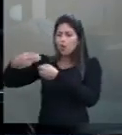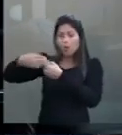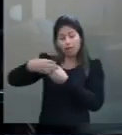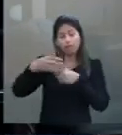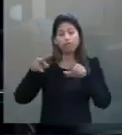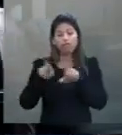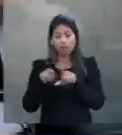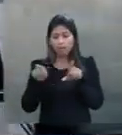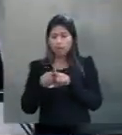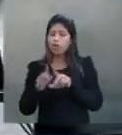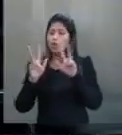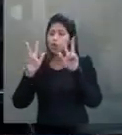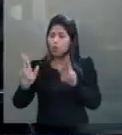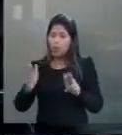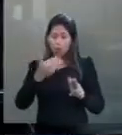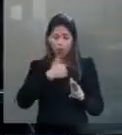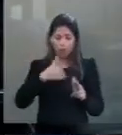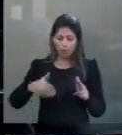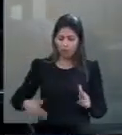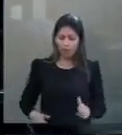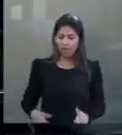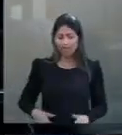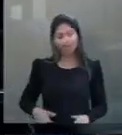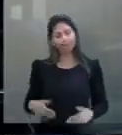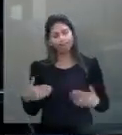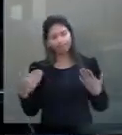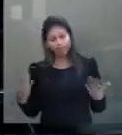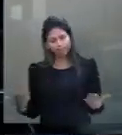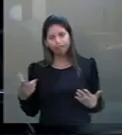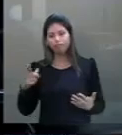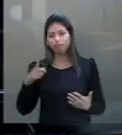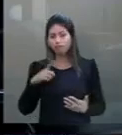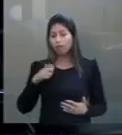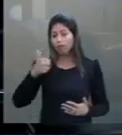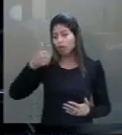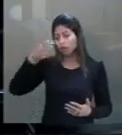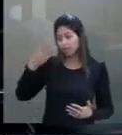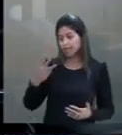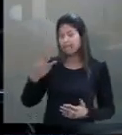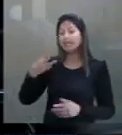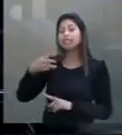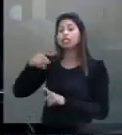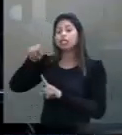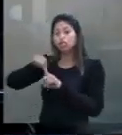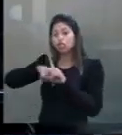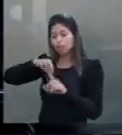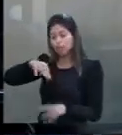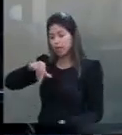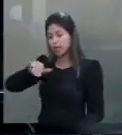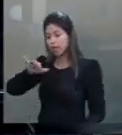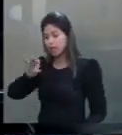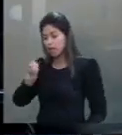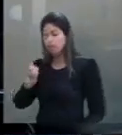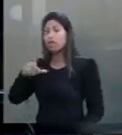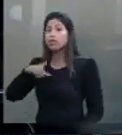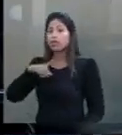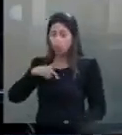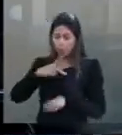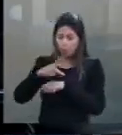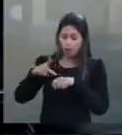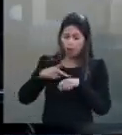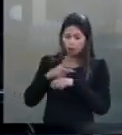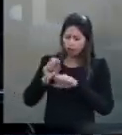governadores. Enfim, 13 de maio, um momento para exaltar a